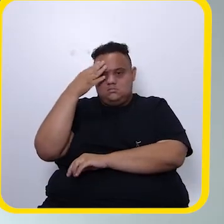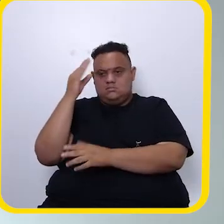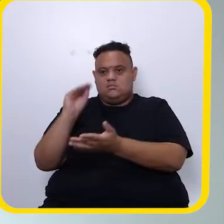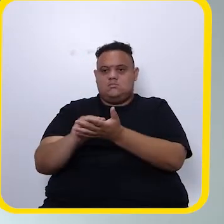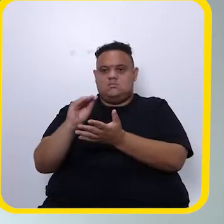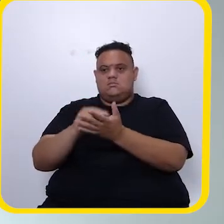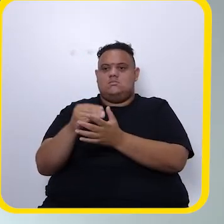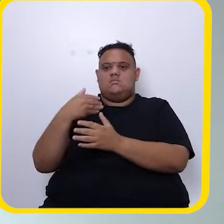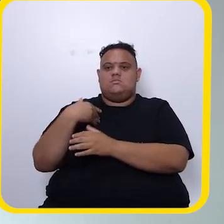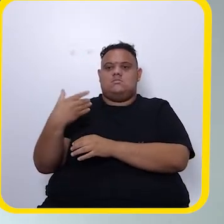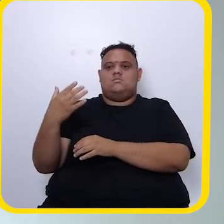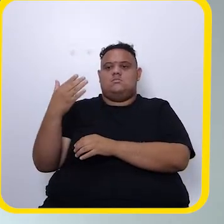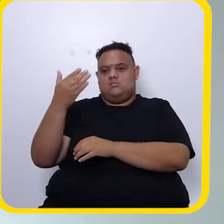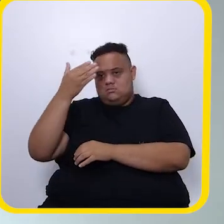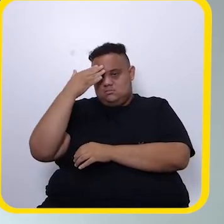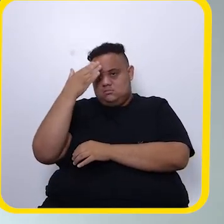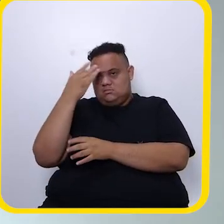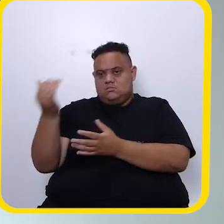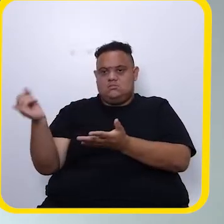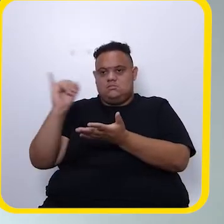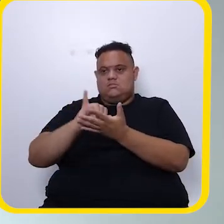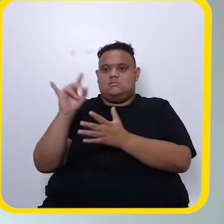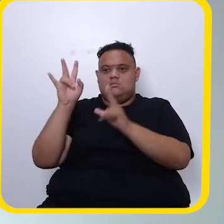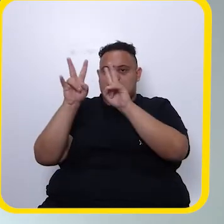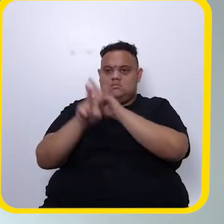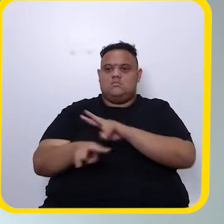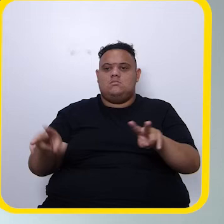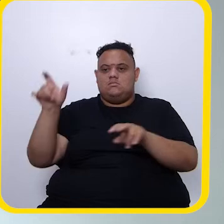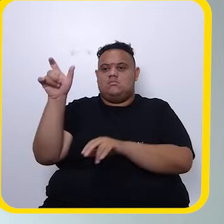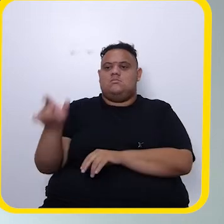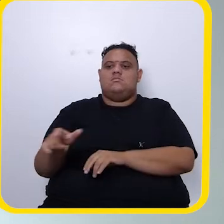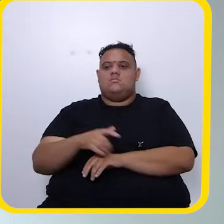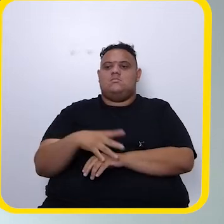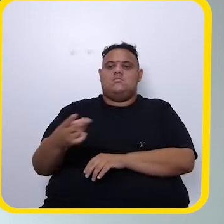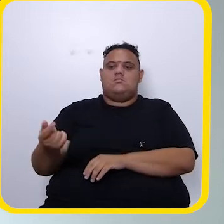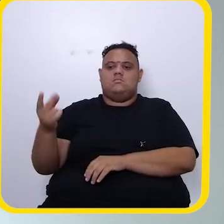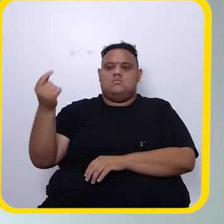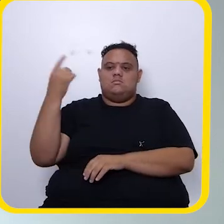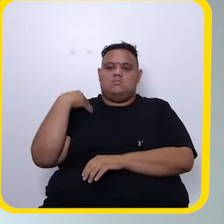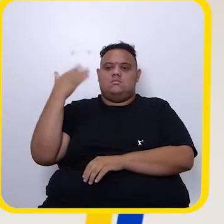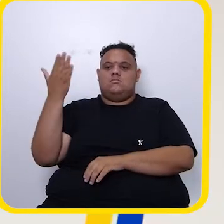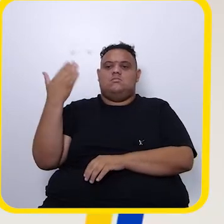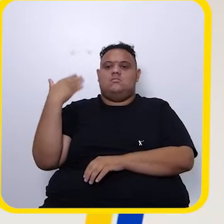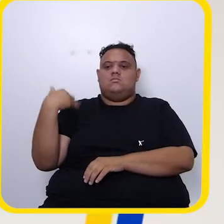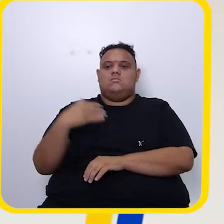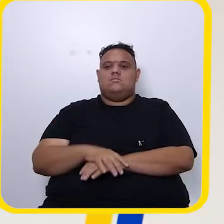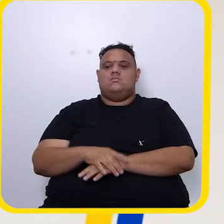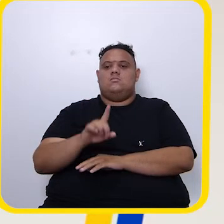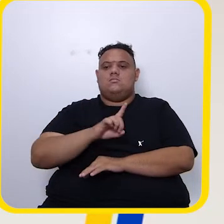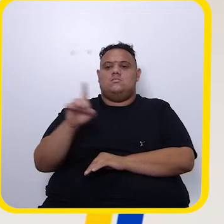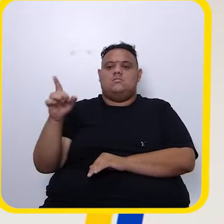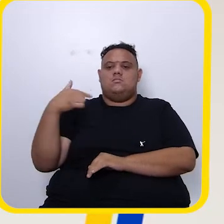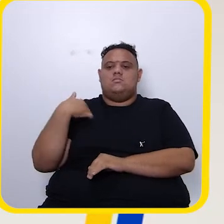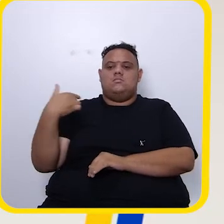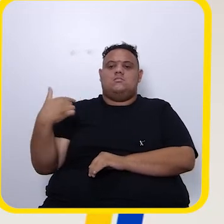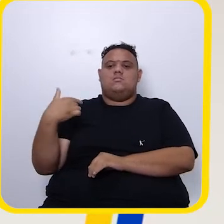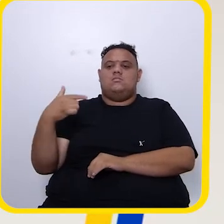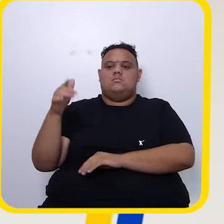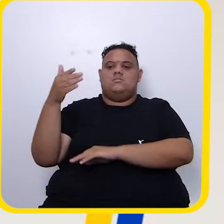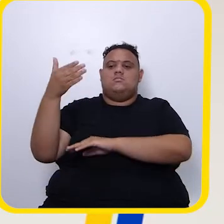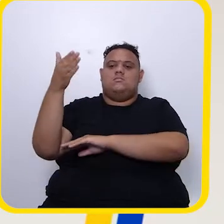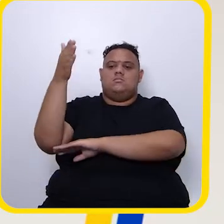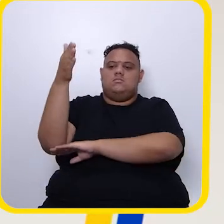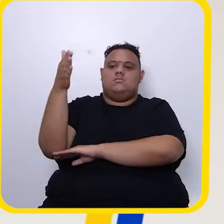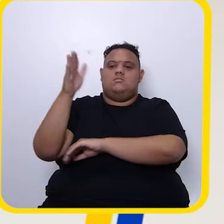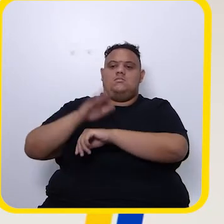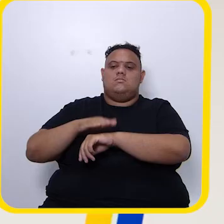Então, a frota de veículos em Havana, capital de Cuba, como vocês estão vendo aqui na figura, é muito antiga, né? Ao fundo, o Hotel Telégrafo,